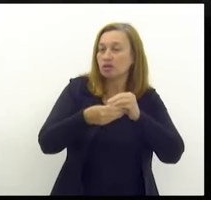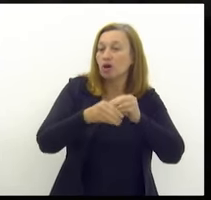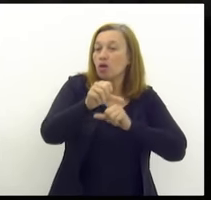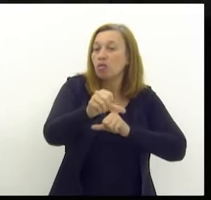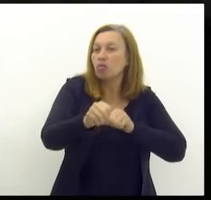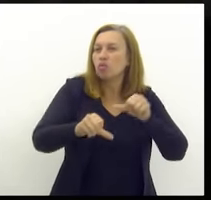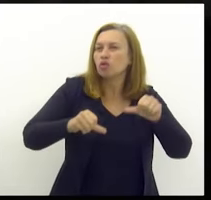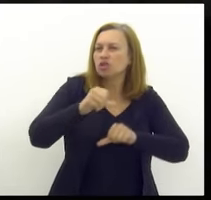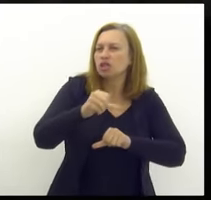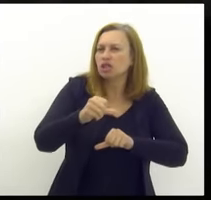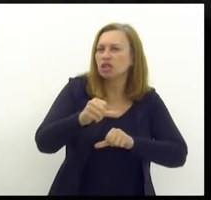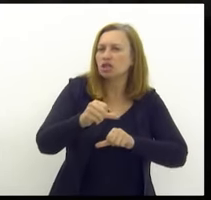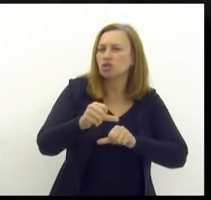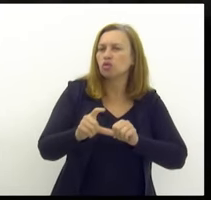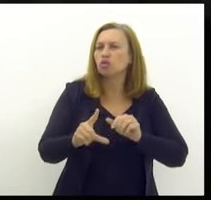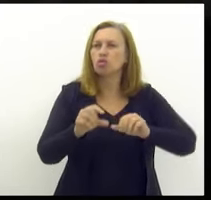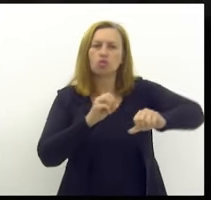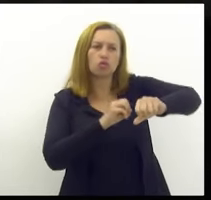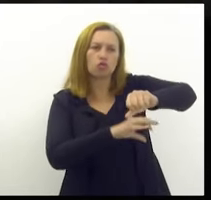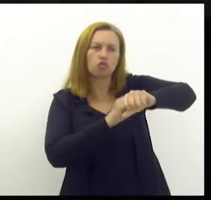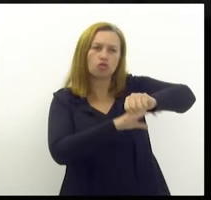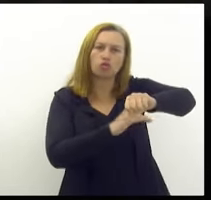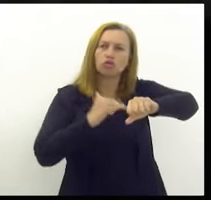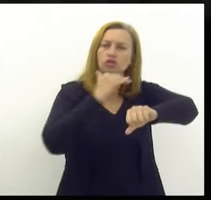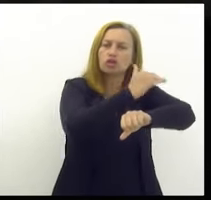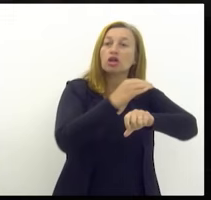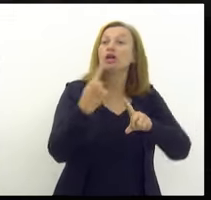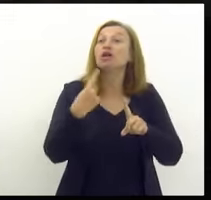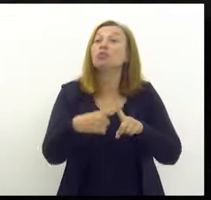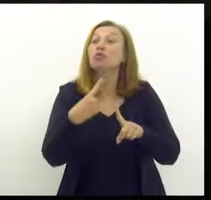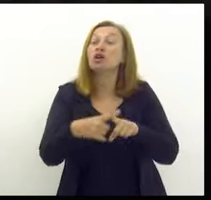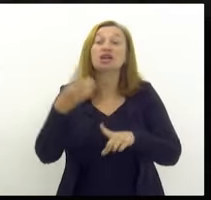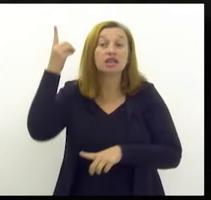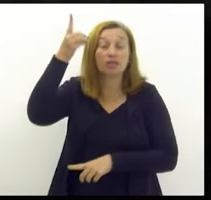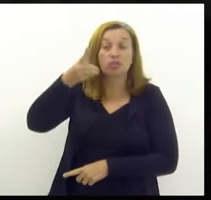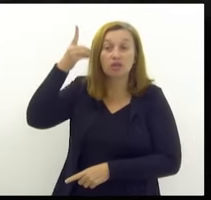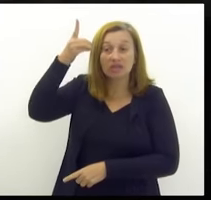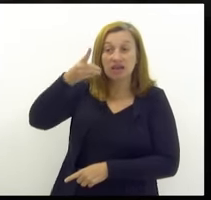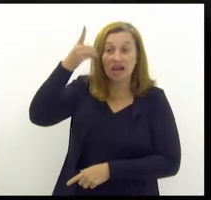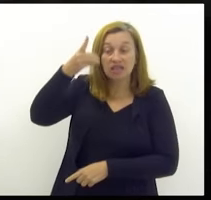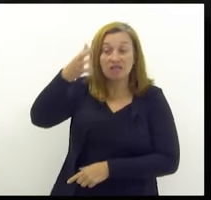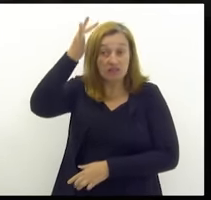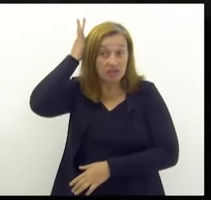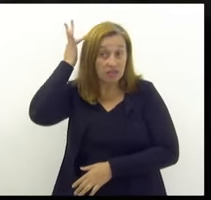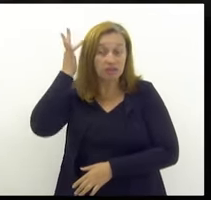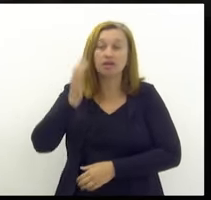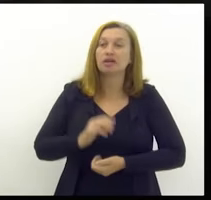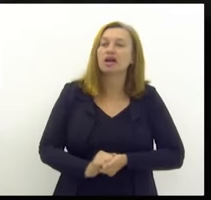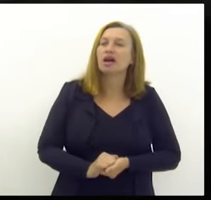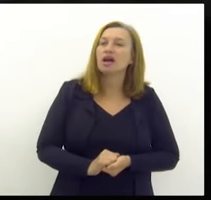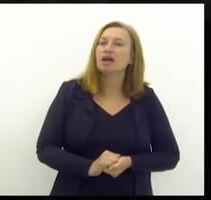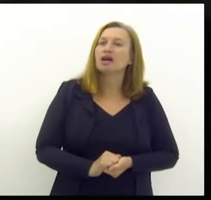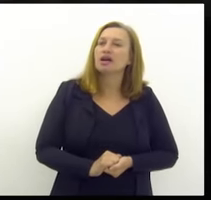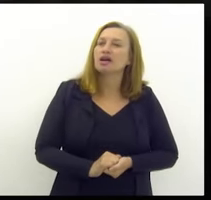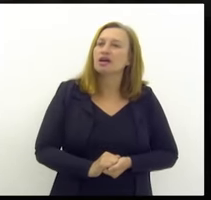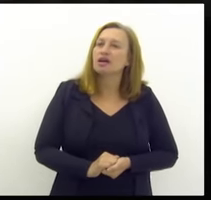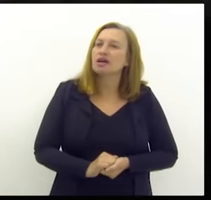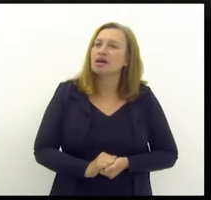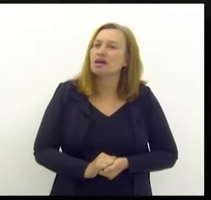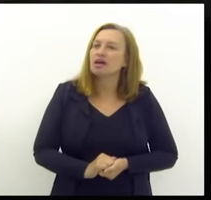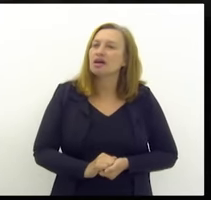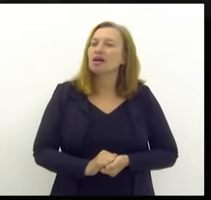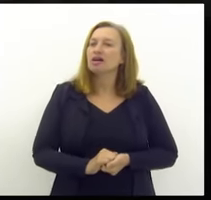soberano e por que o deputado Fred Pacheco propôs a emenda constitucional mudando o fundo